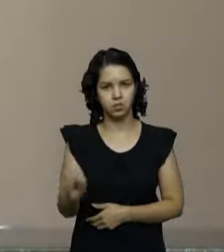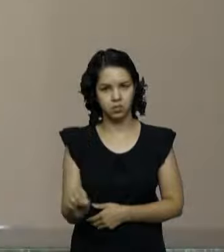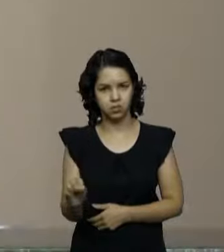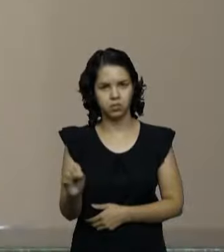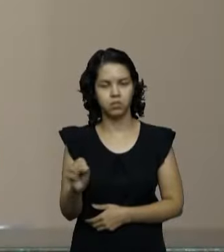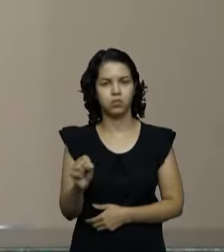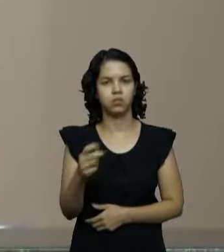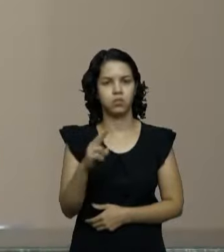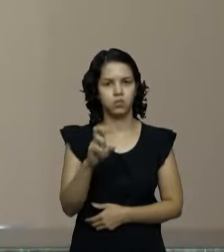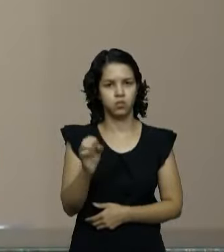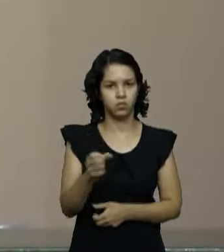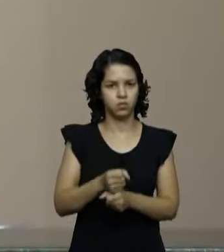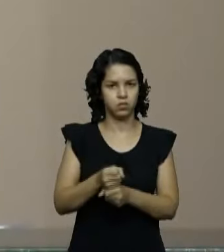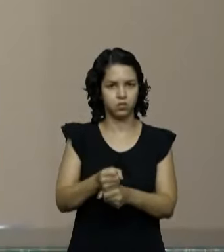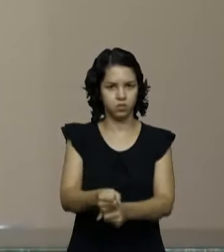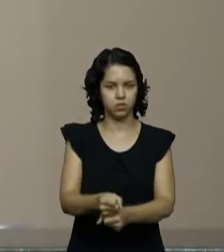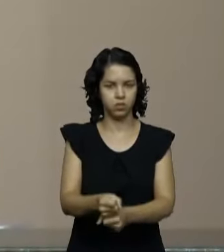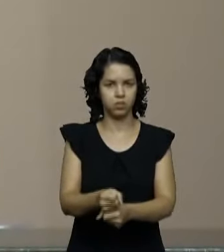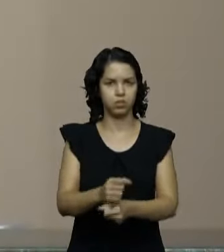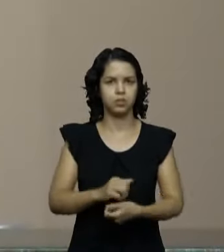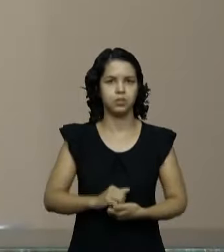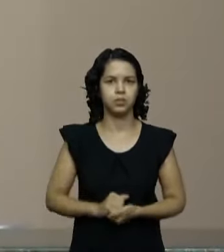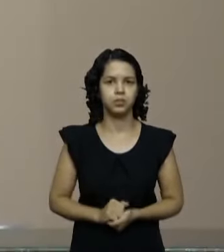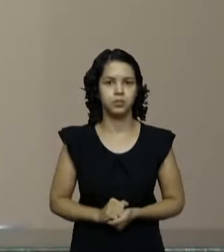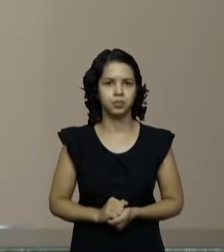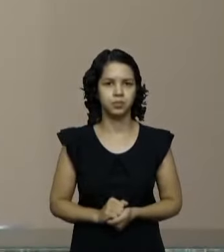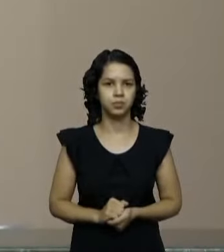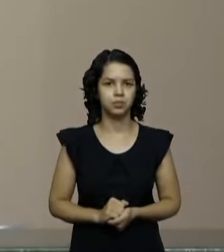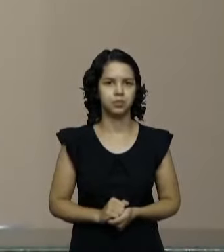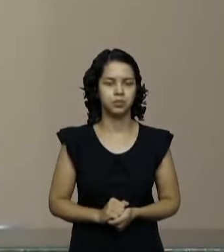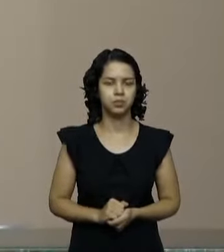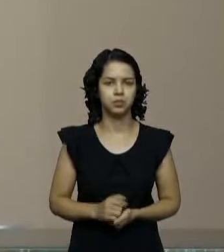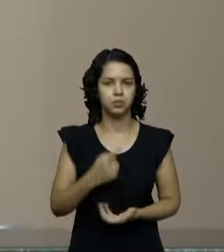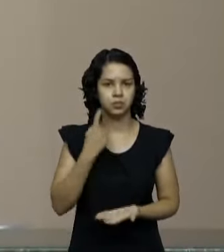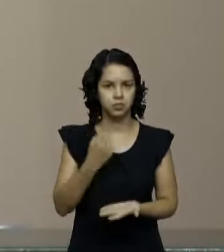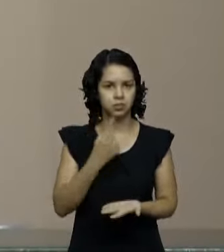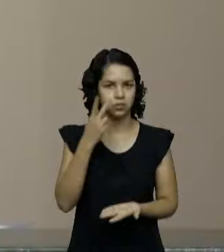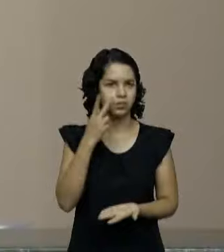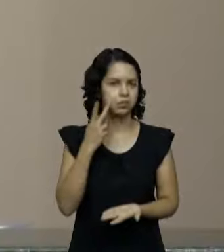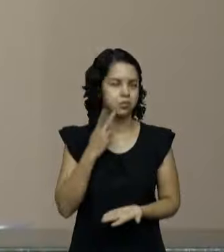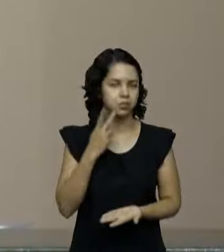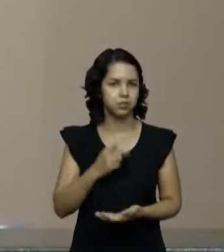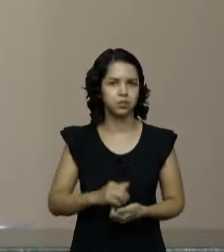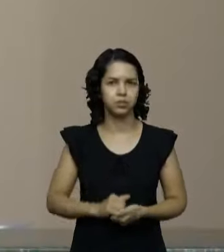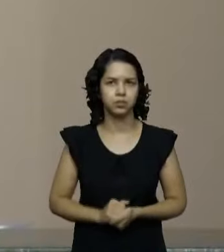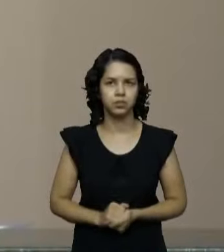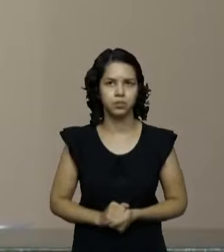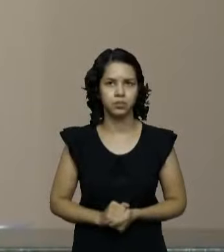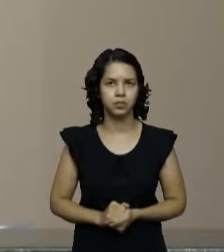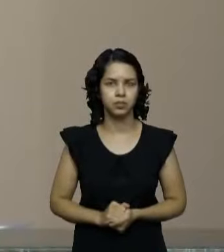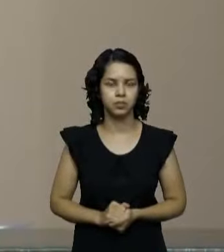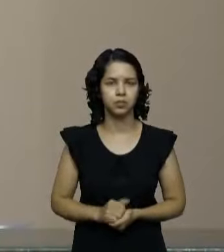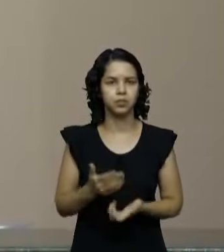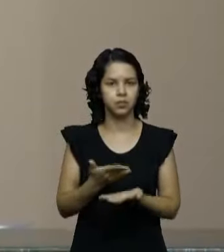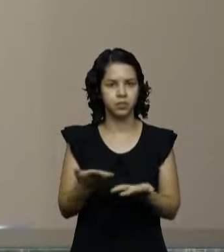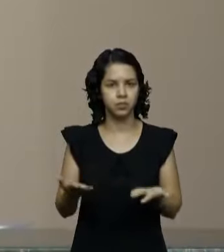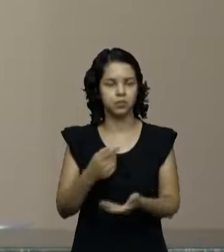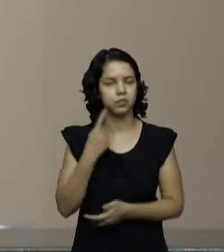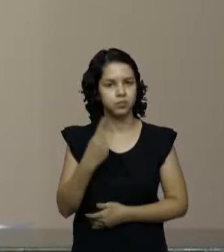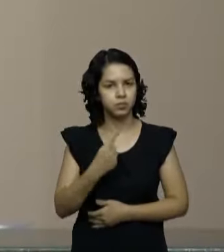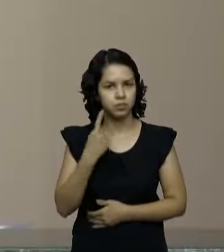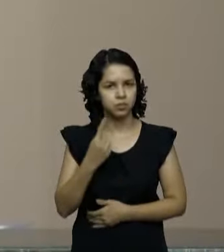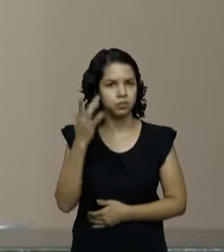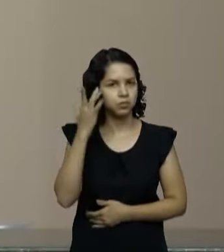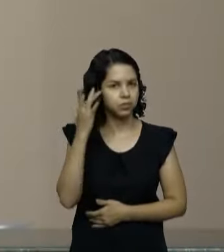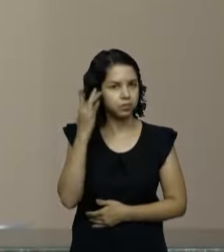Em discussão, com a palavra o autor deputado Celso Zucchi. Senhor presidente, demais deputados, eu acho que é de